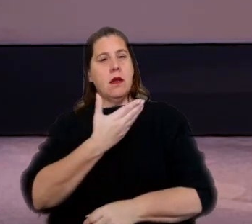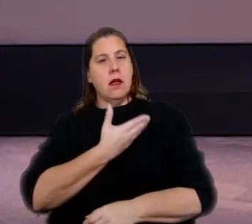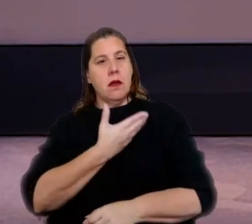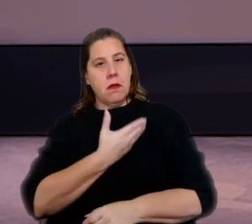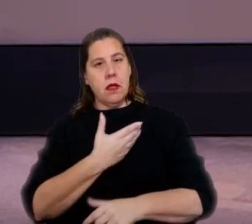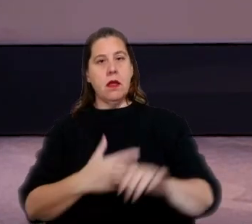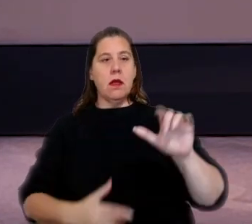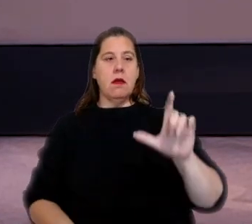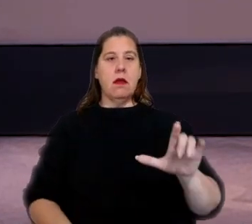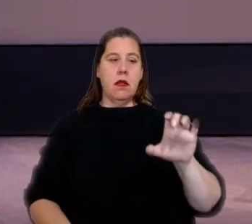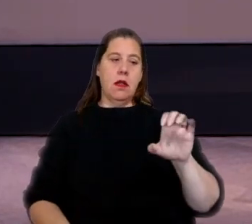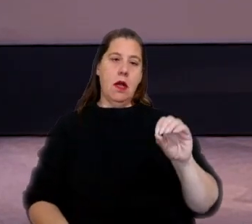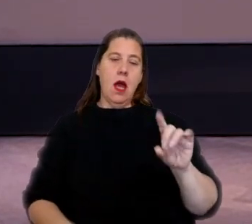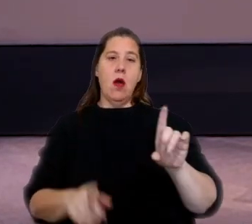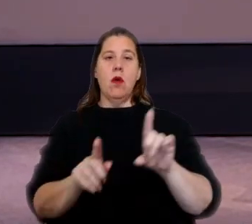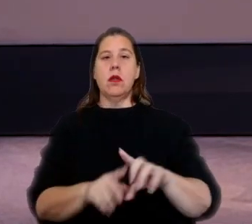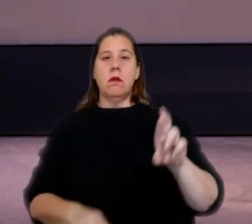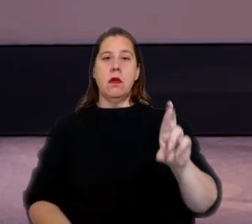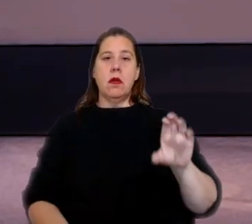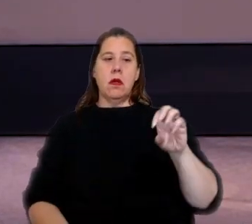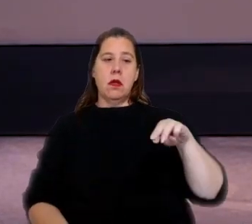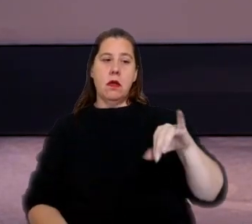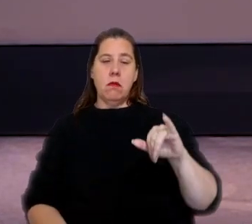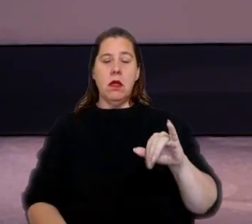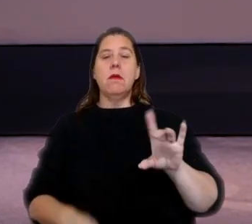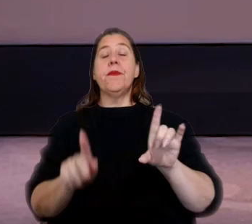os amigos, né, o Léo e o Remy,